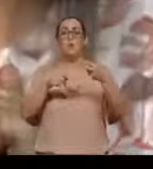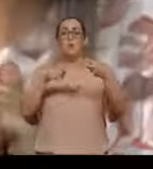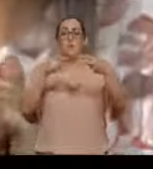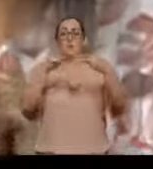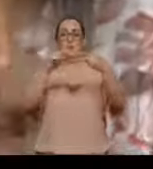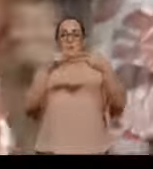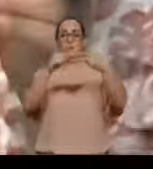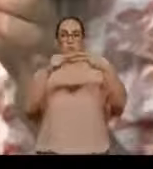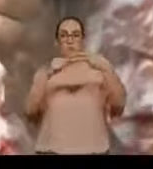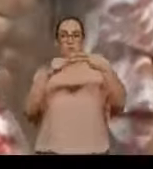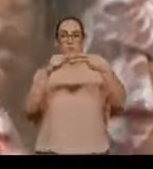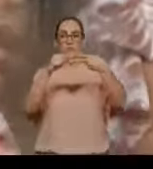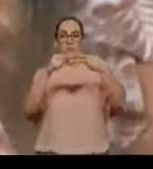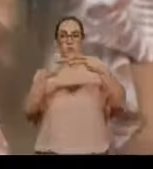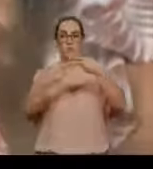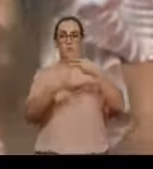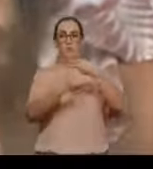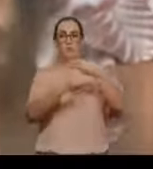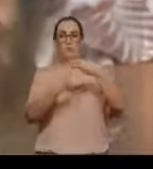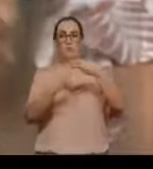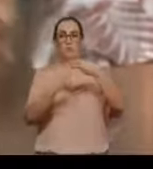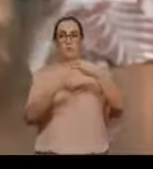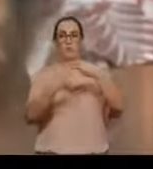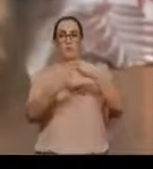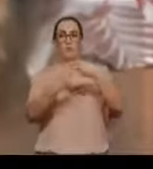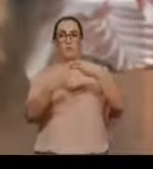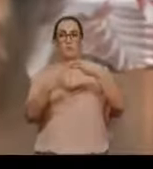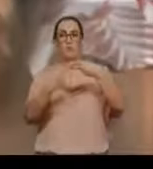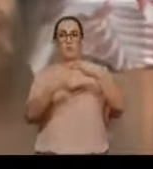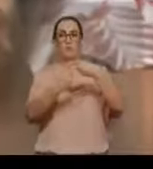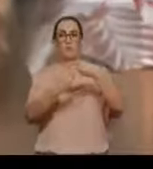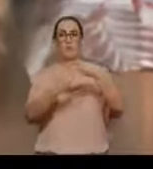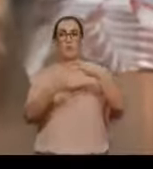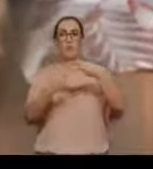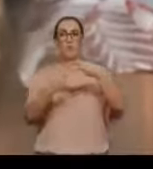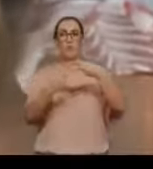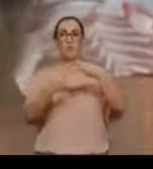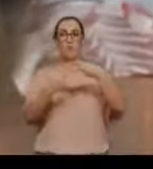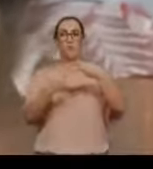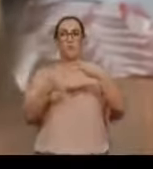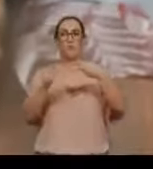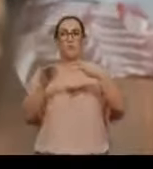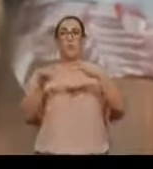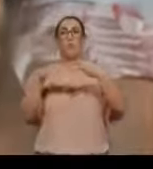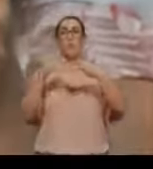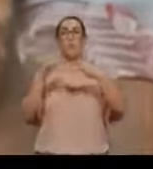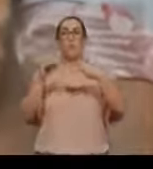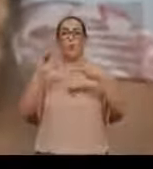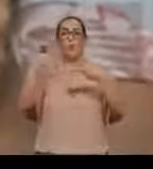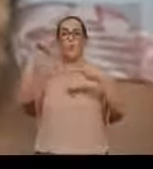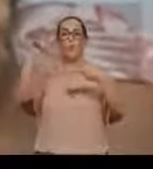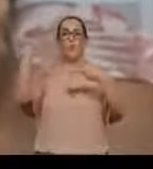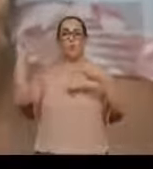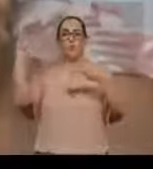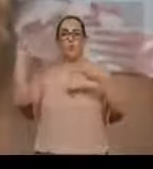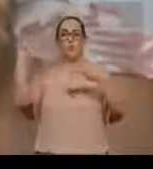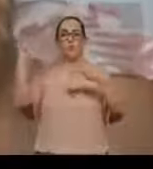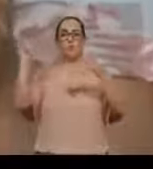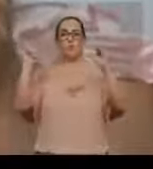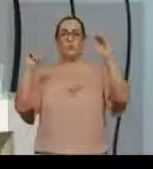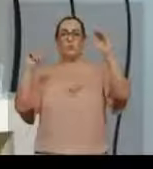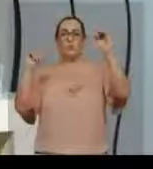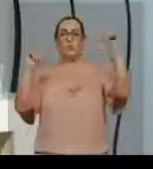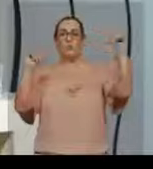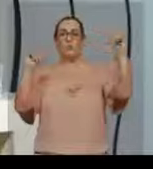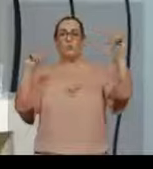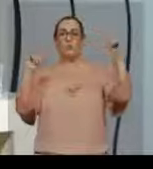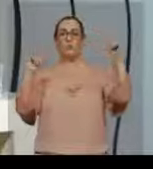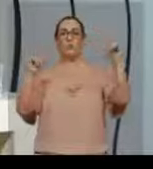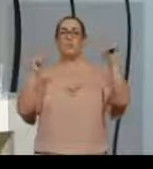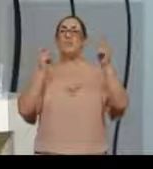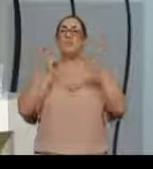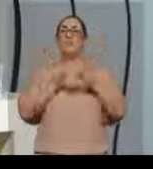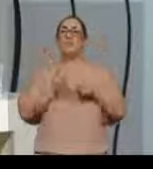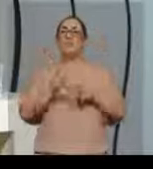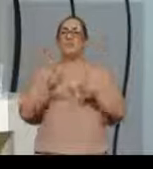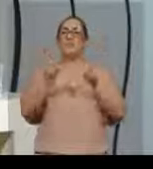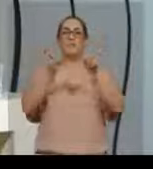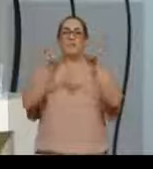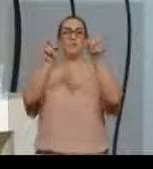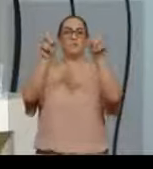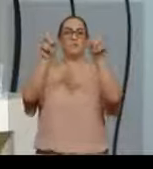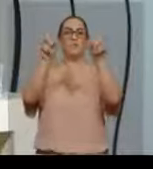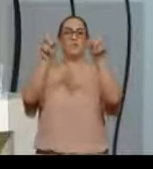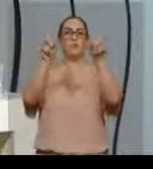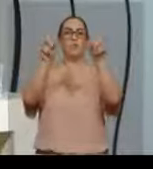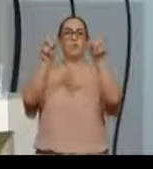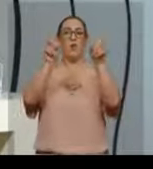ligação simples. Logo, quando esses cloros estão direcionados para cima, eu não consigo direcionar eles